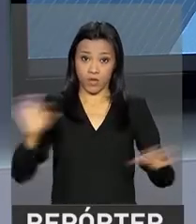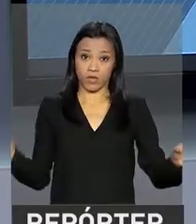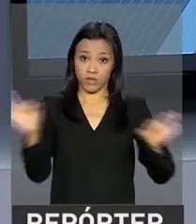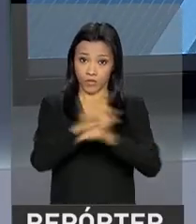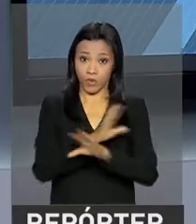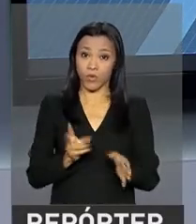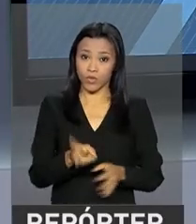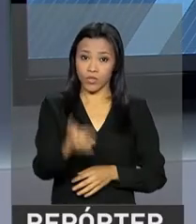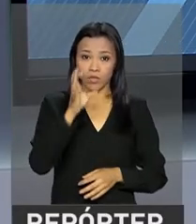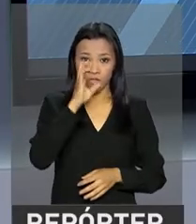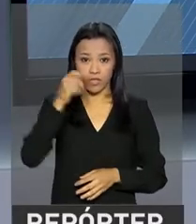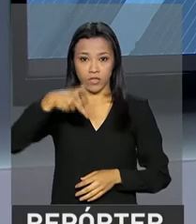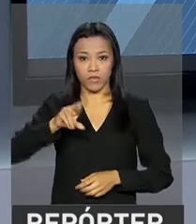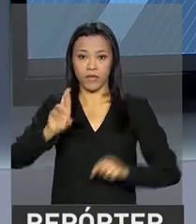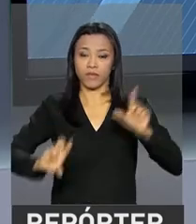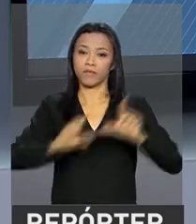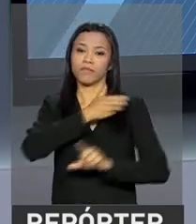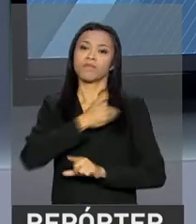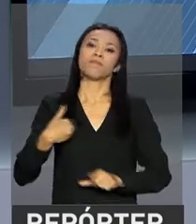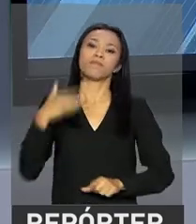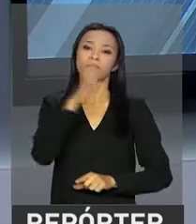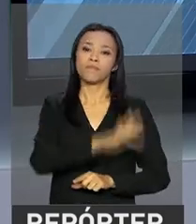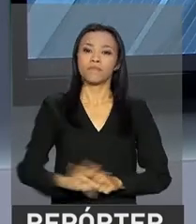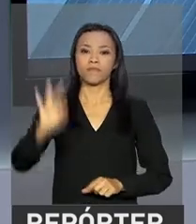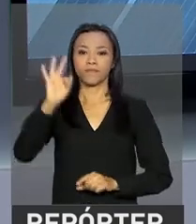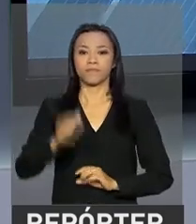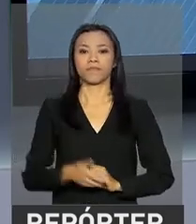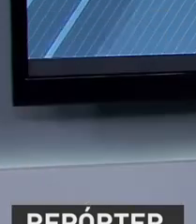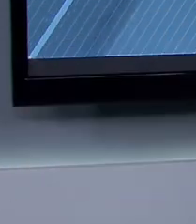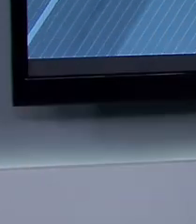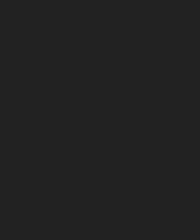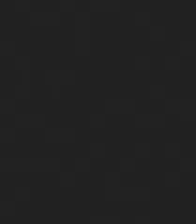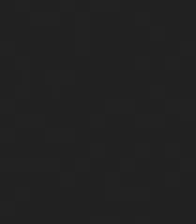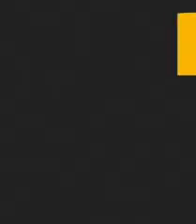continue na nbr a tv do governo federal